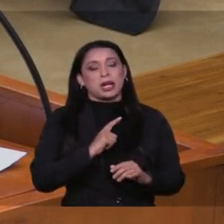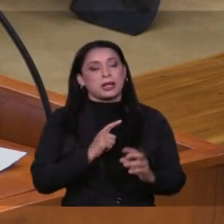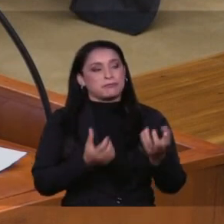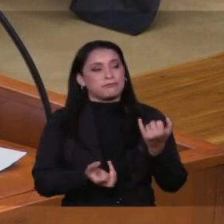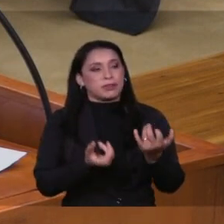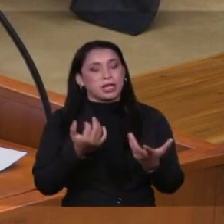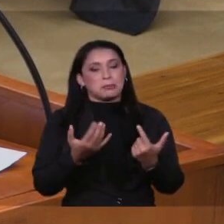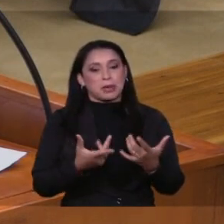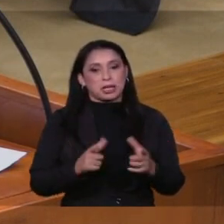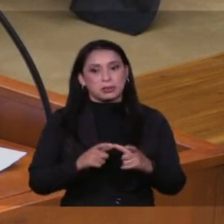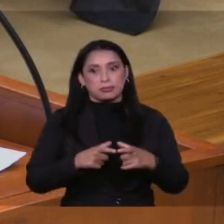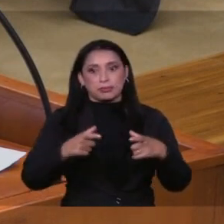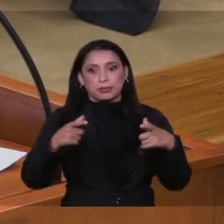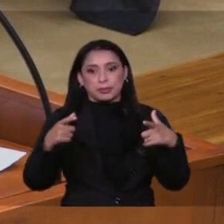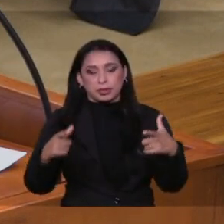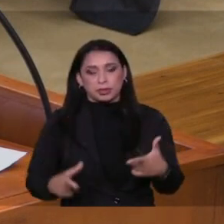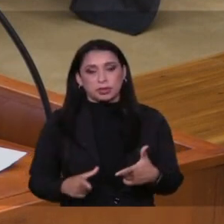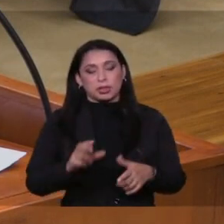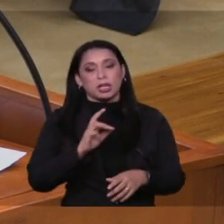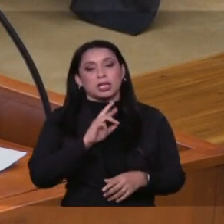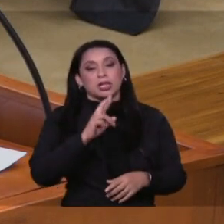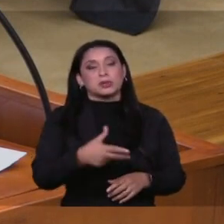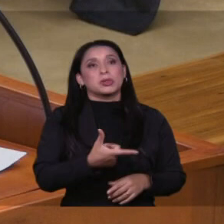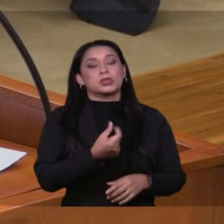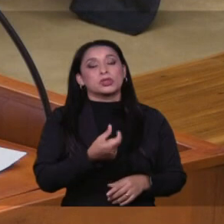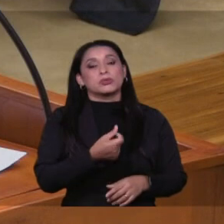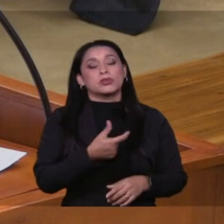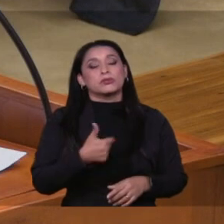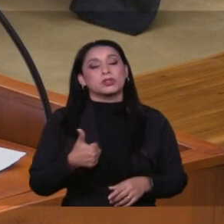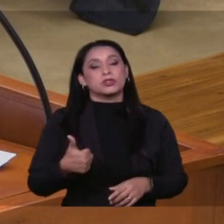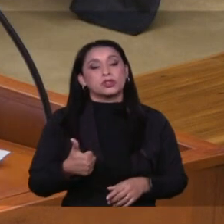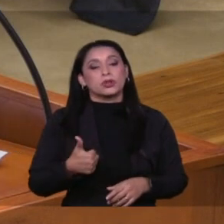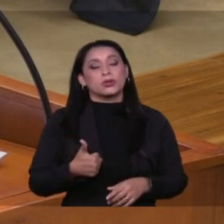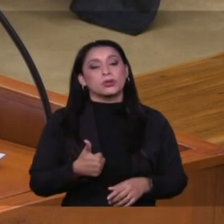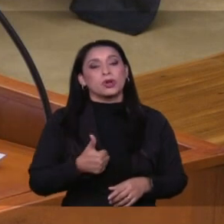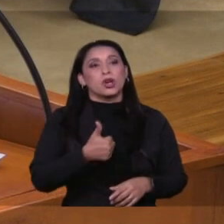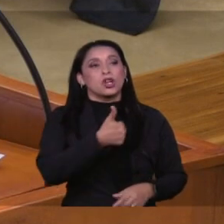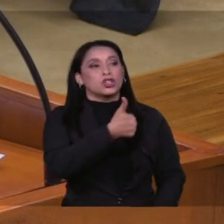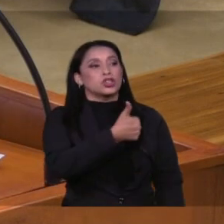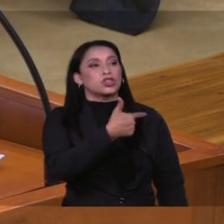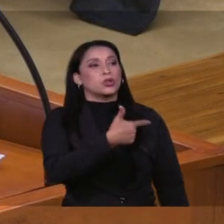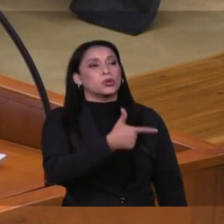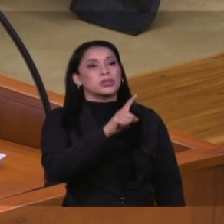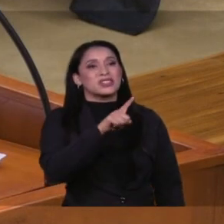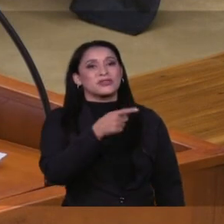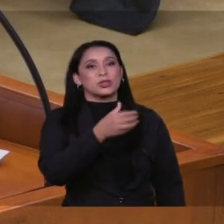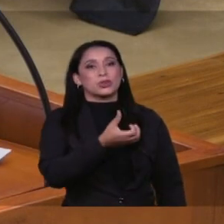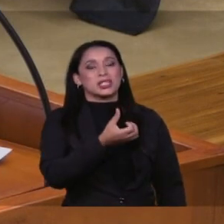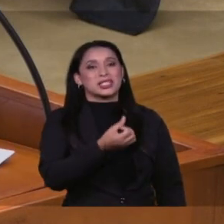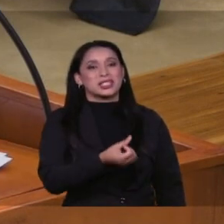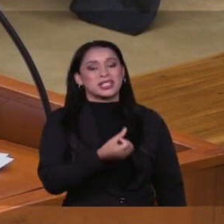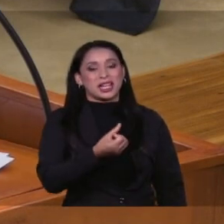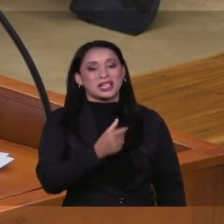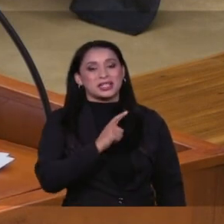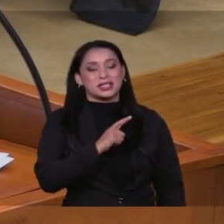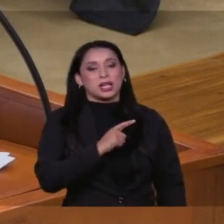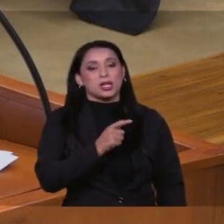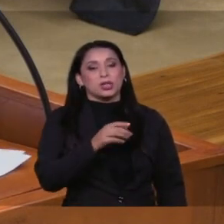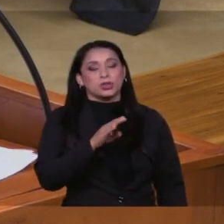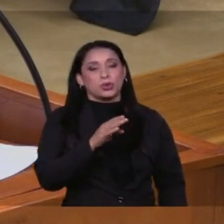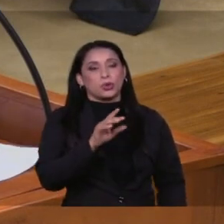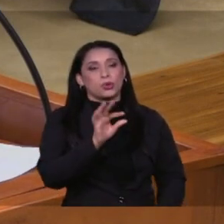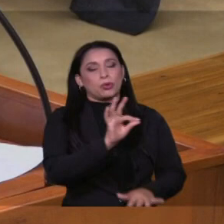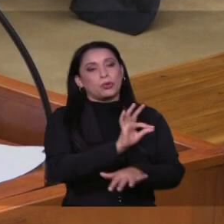e, de novo, qual foi o resultado de 2021? Cerca de 12,6% do bioma do Pantanal foi